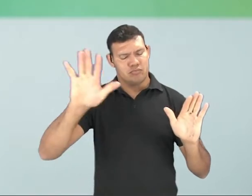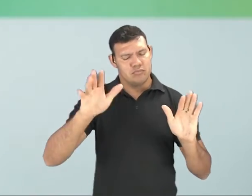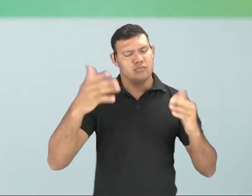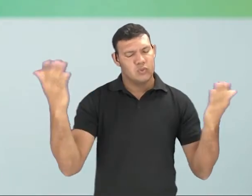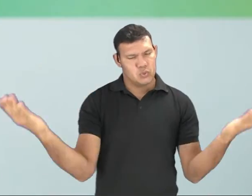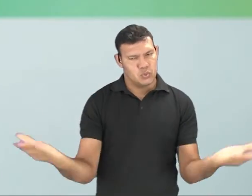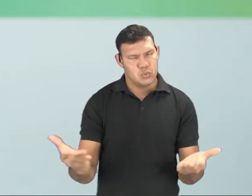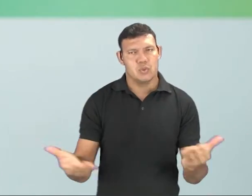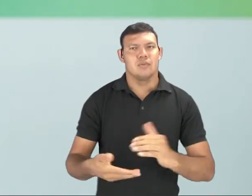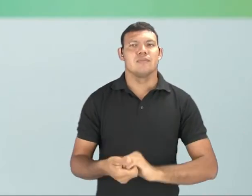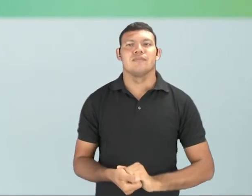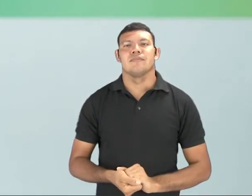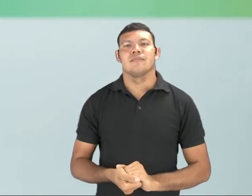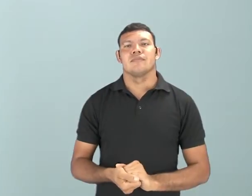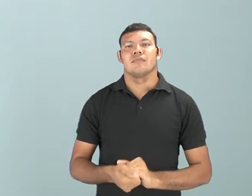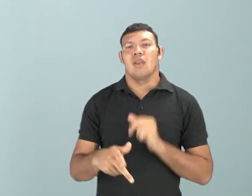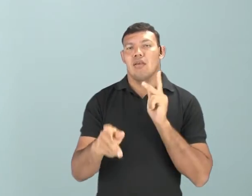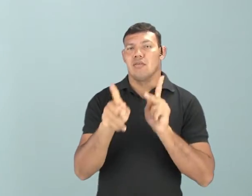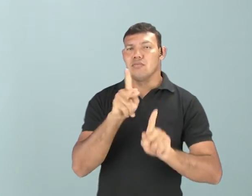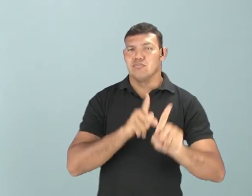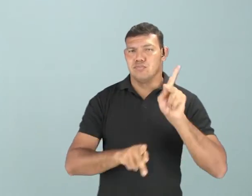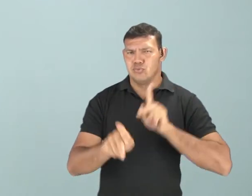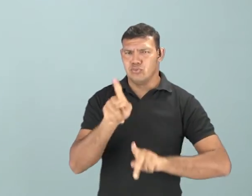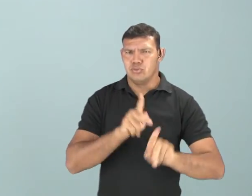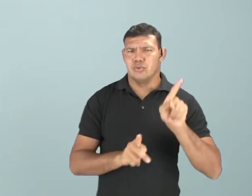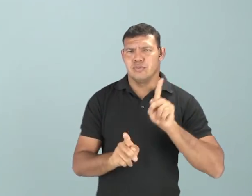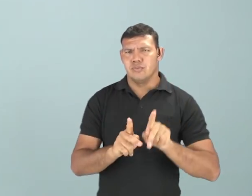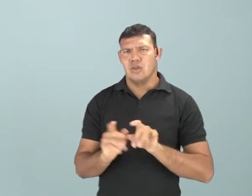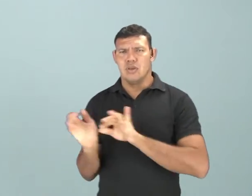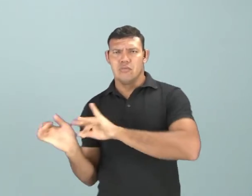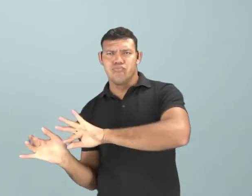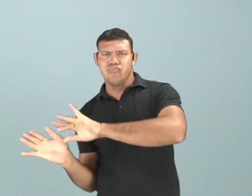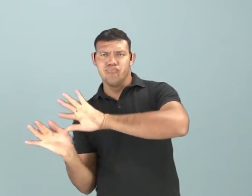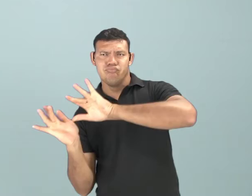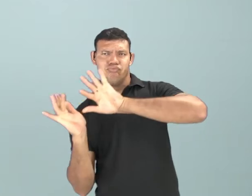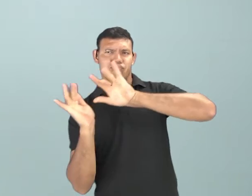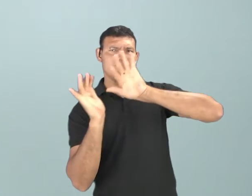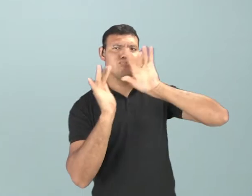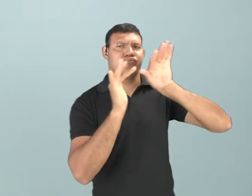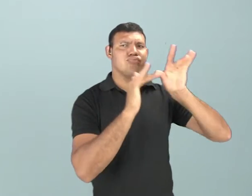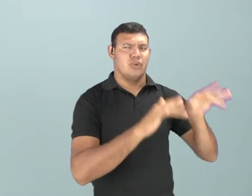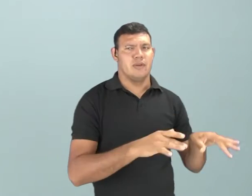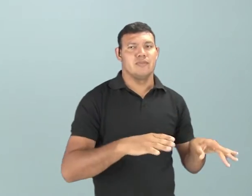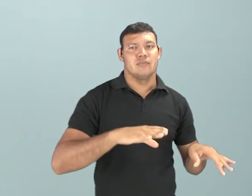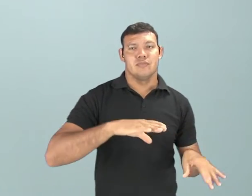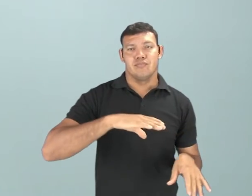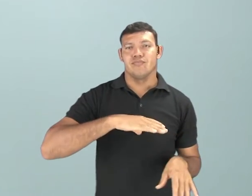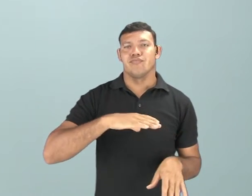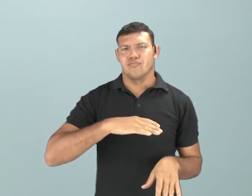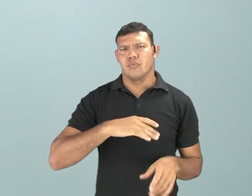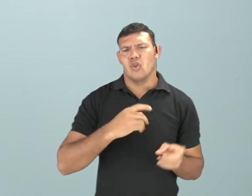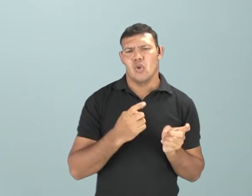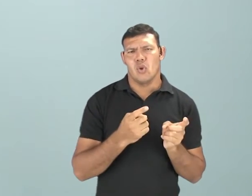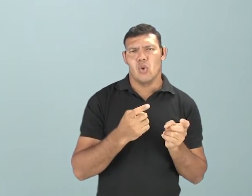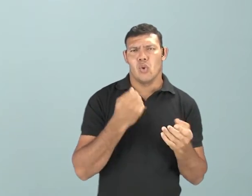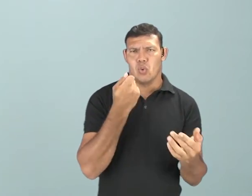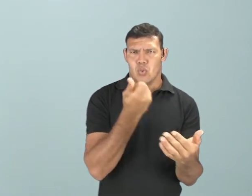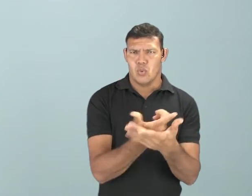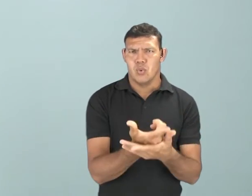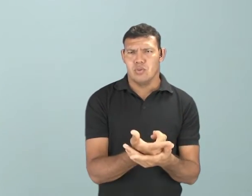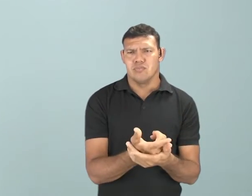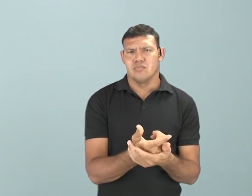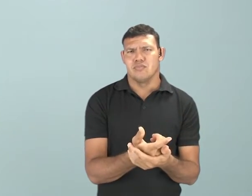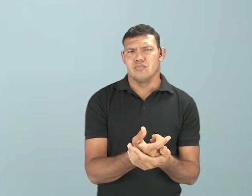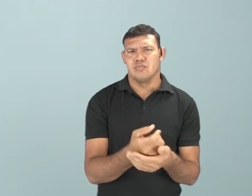Então, esse povo que vive do campo começam a sair, seja pela compra, seja por meio de expulsão,